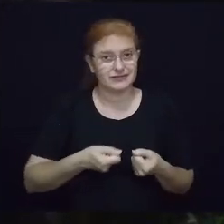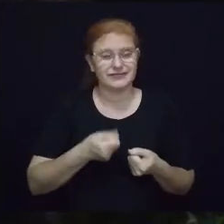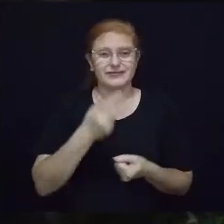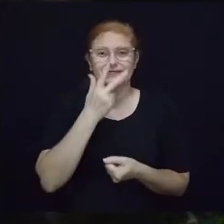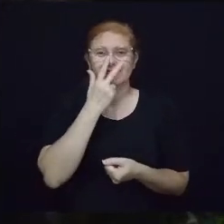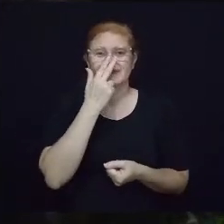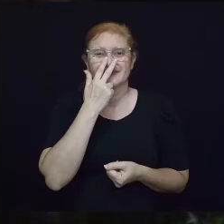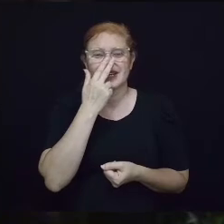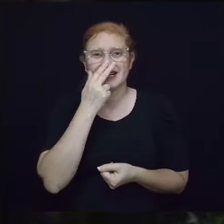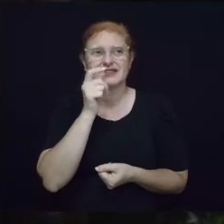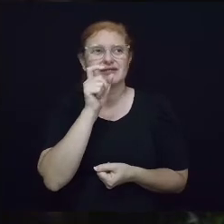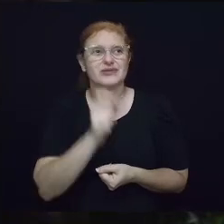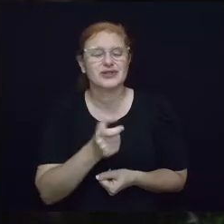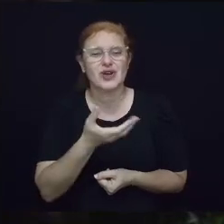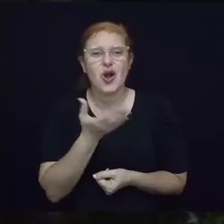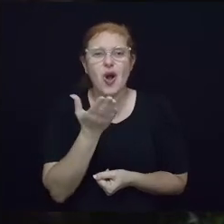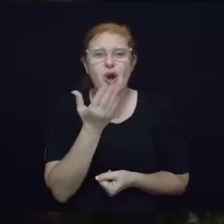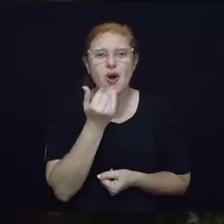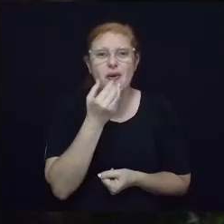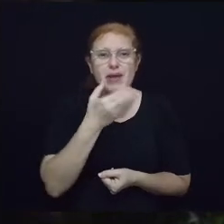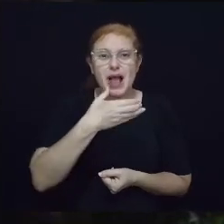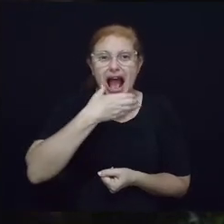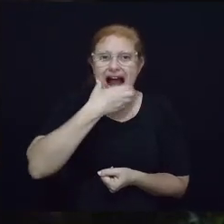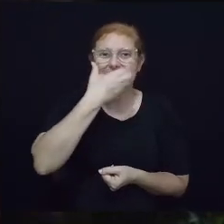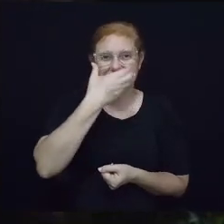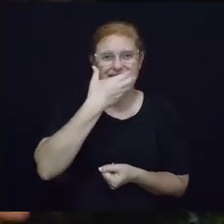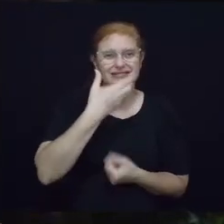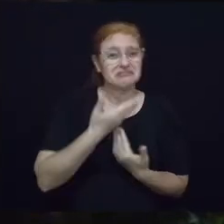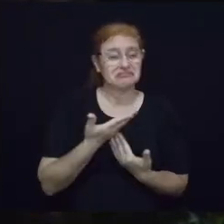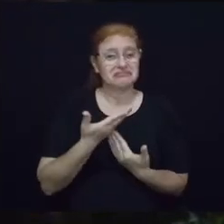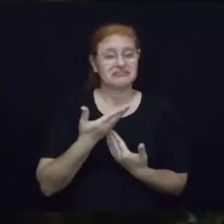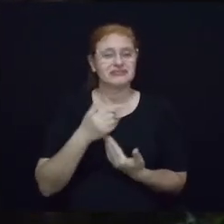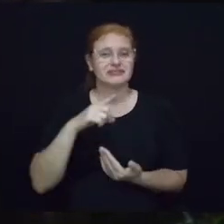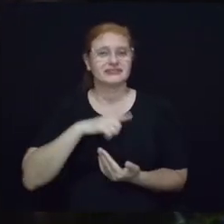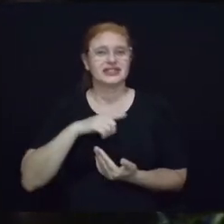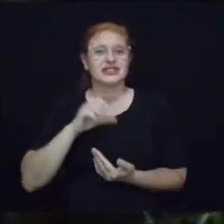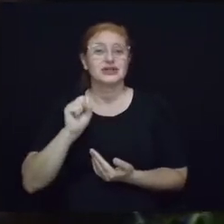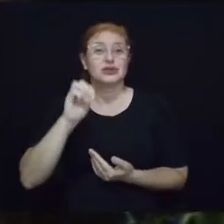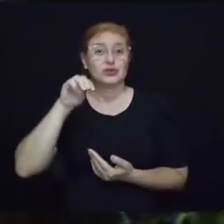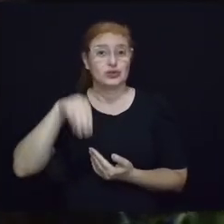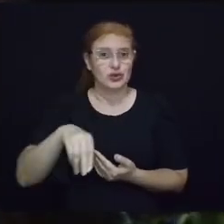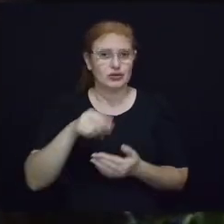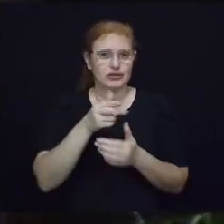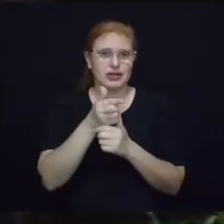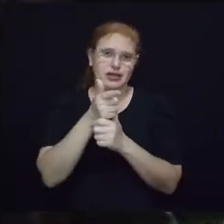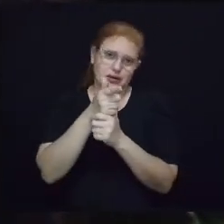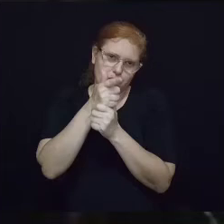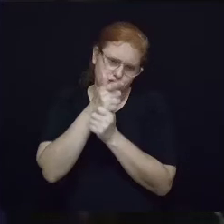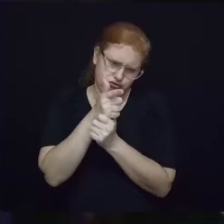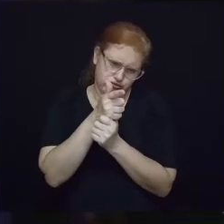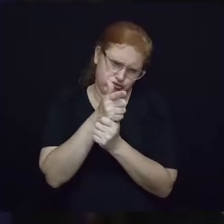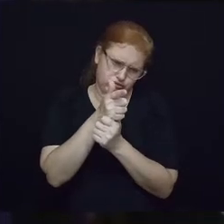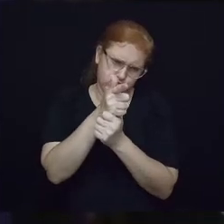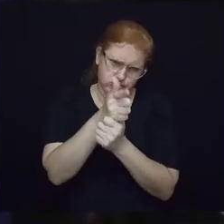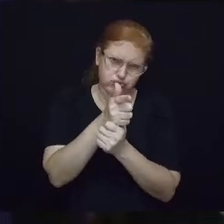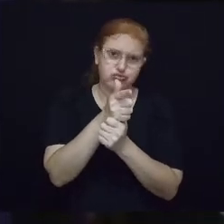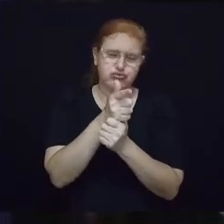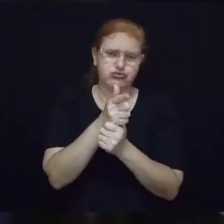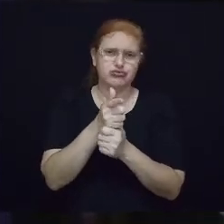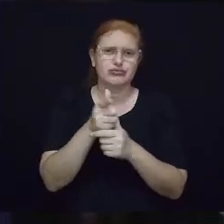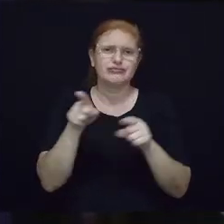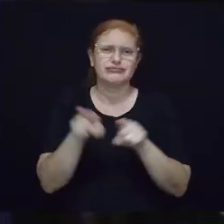uma maçã, assim, Parece. Né? Tem um som de uma furadeira que não é tão agradável, mas é interessante